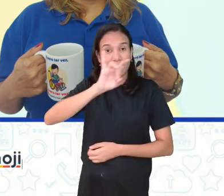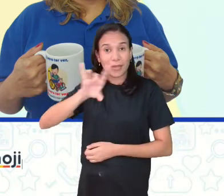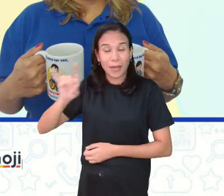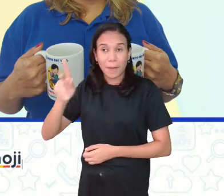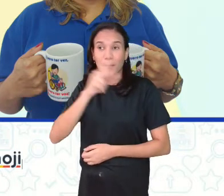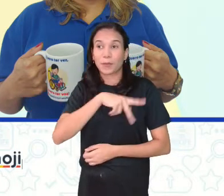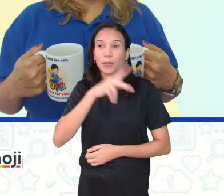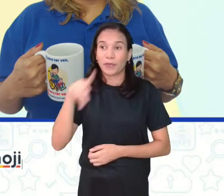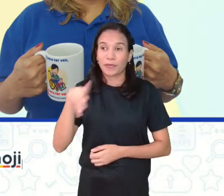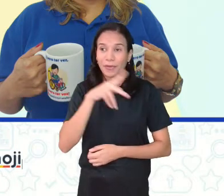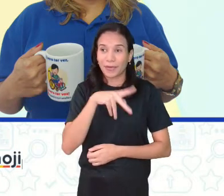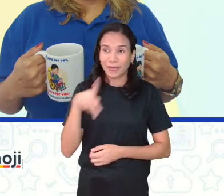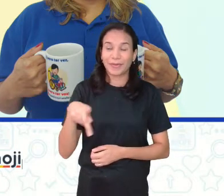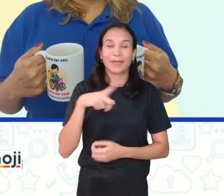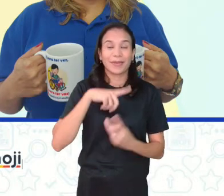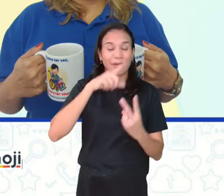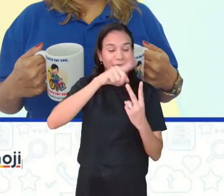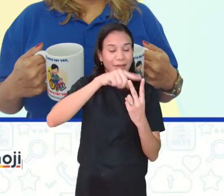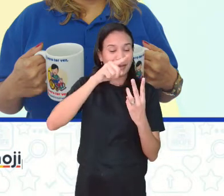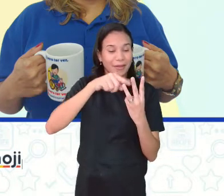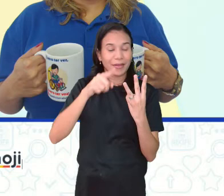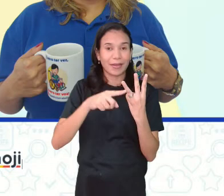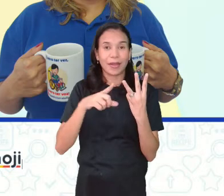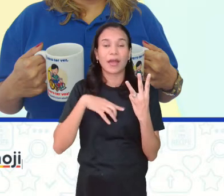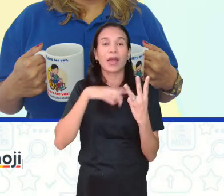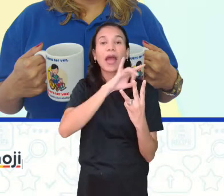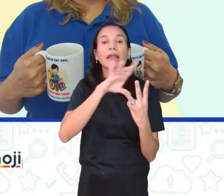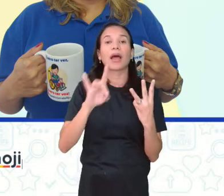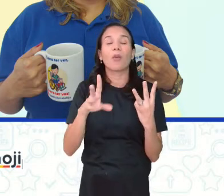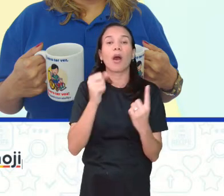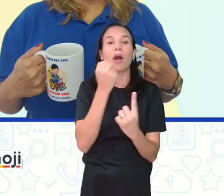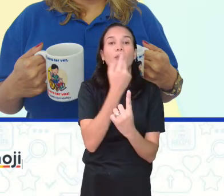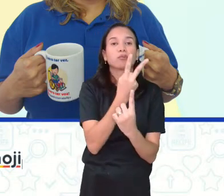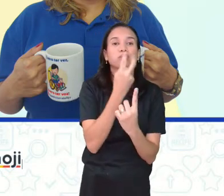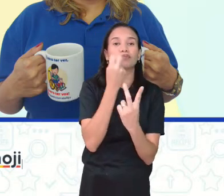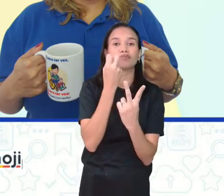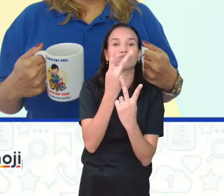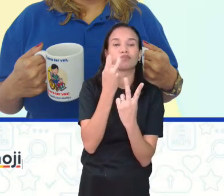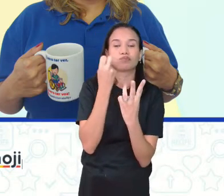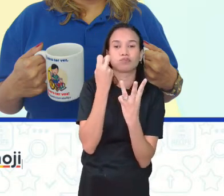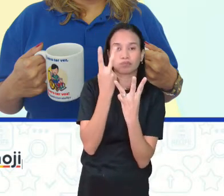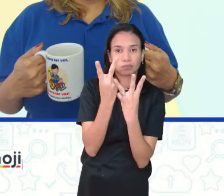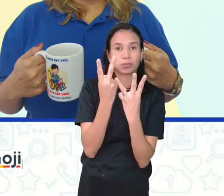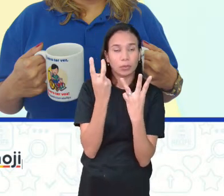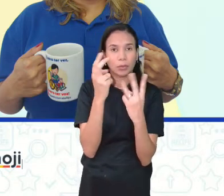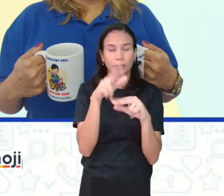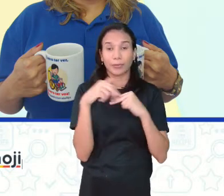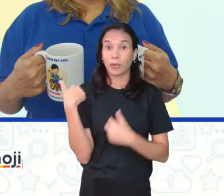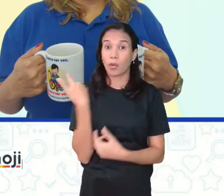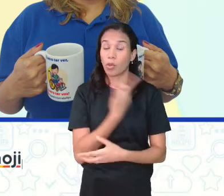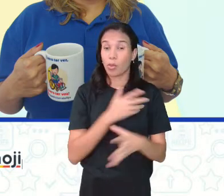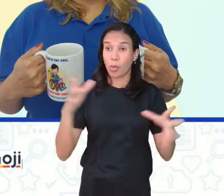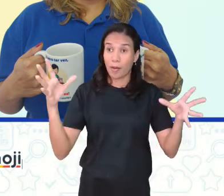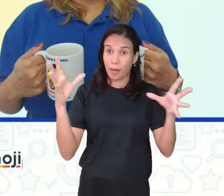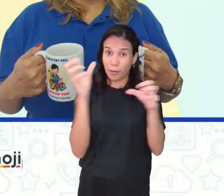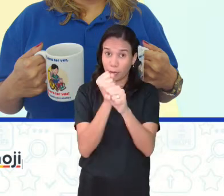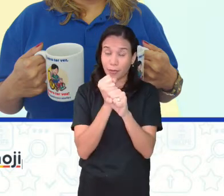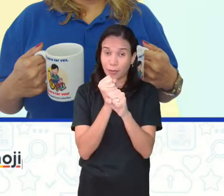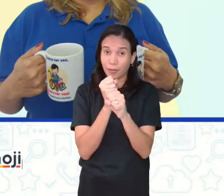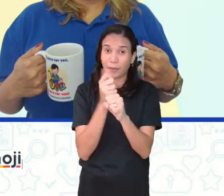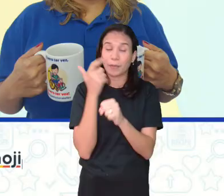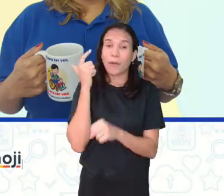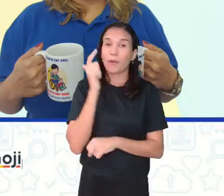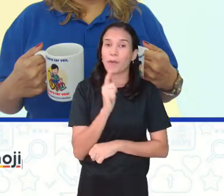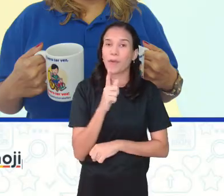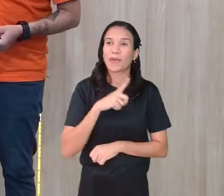né, Cláudia, Patrícia e Carol, estão segurando 2 canecas. Então, na hora que a gente vai somar, ou seja, para